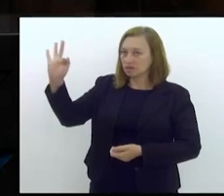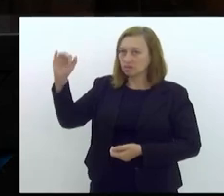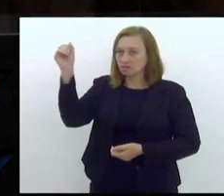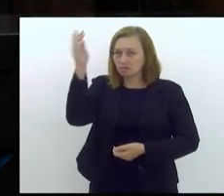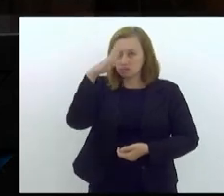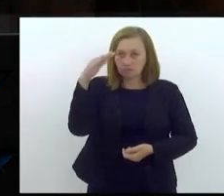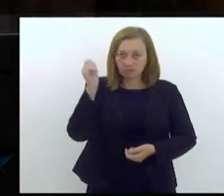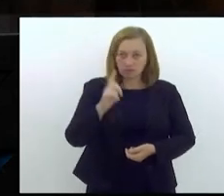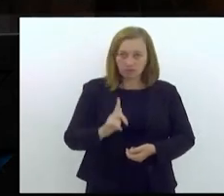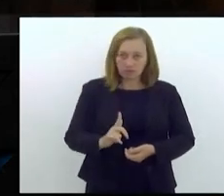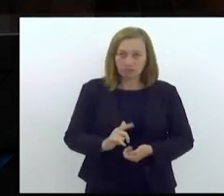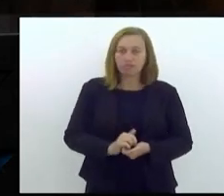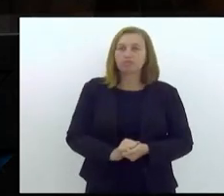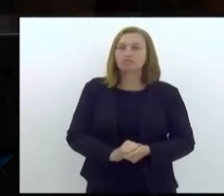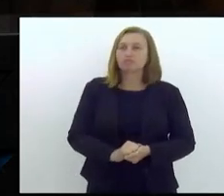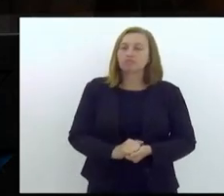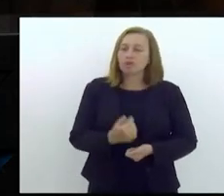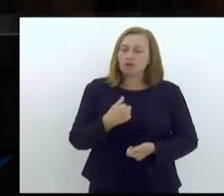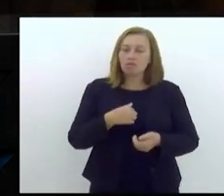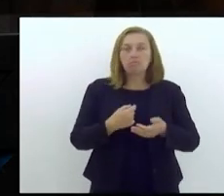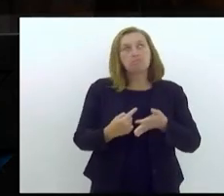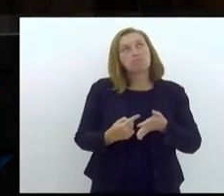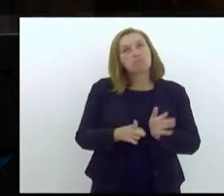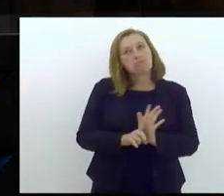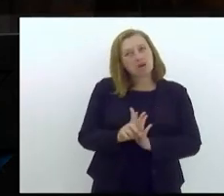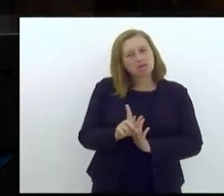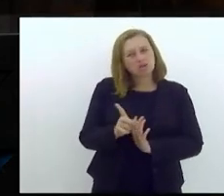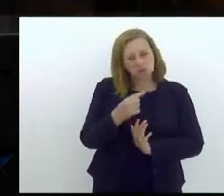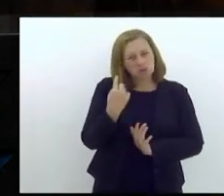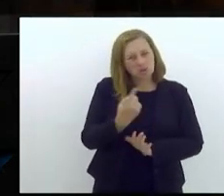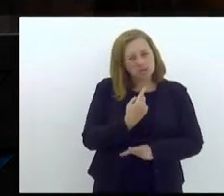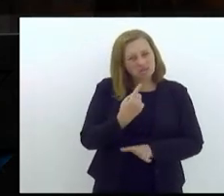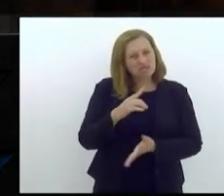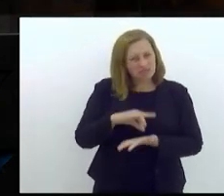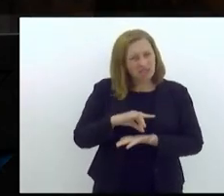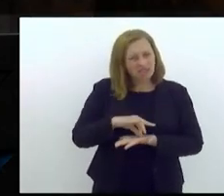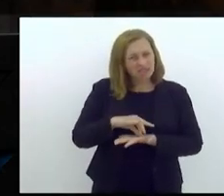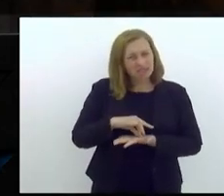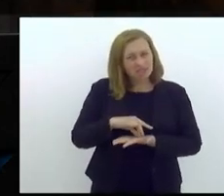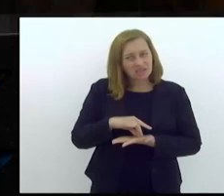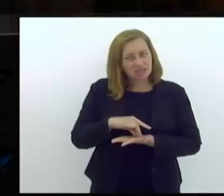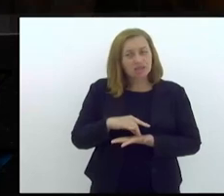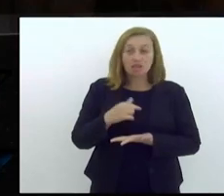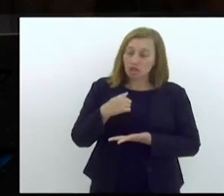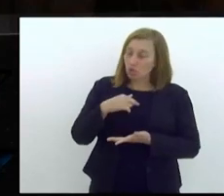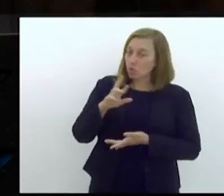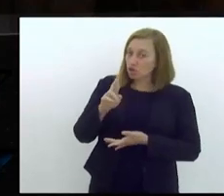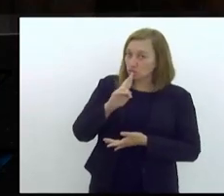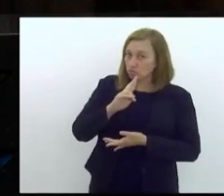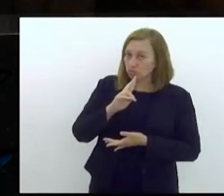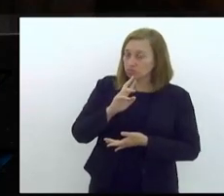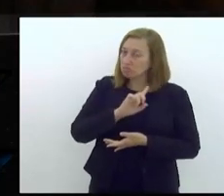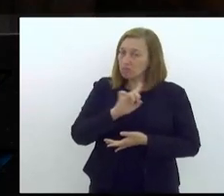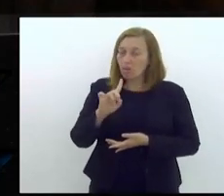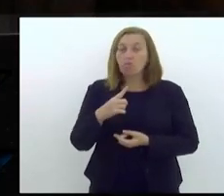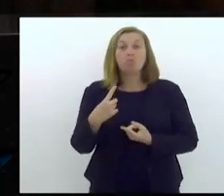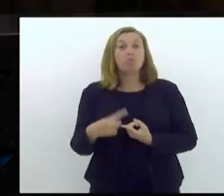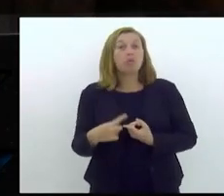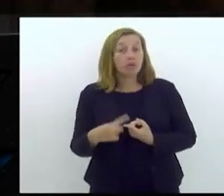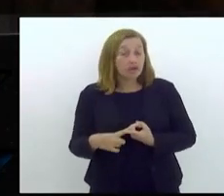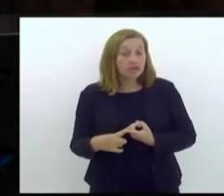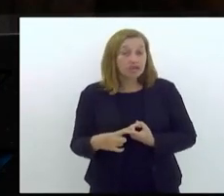Brasil e eu me pergunto somos e eu mesmo respondo Não